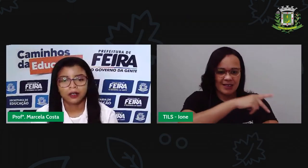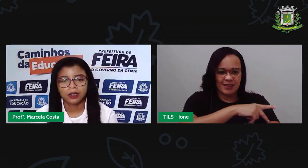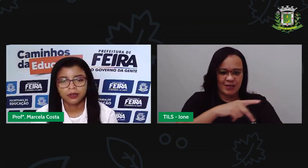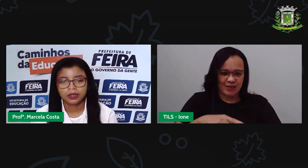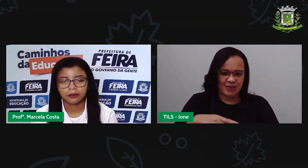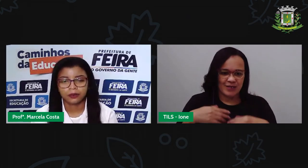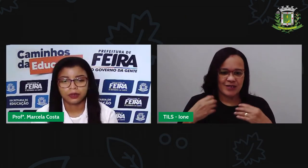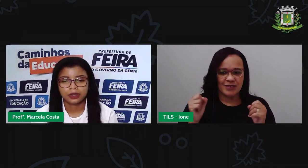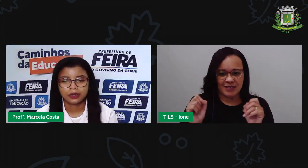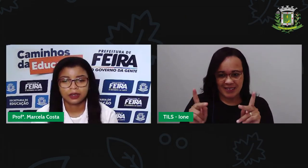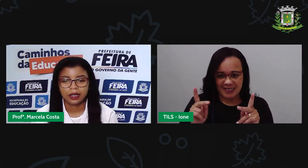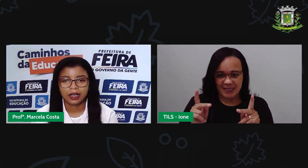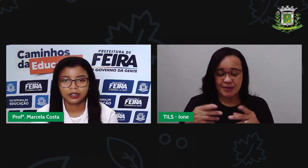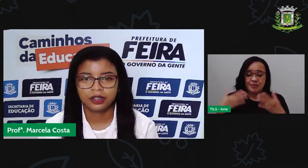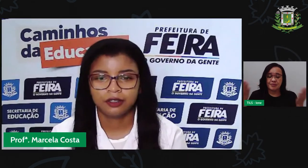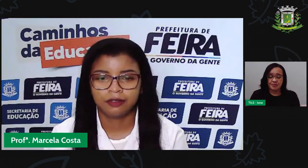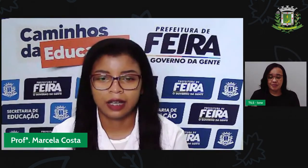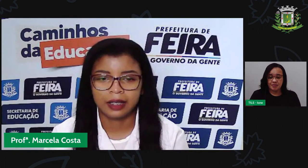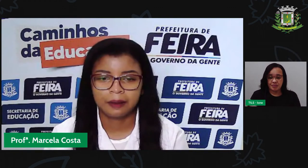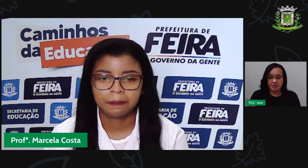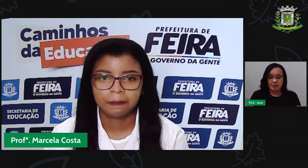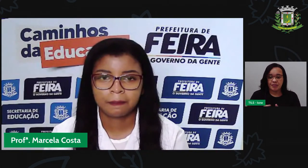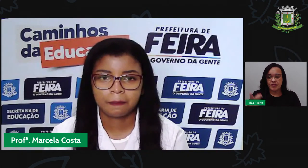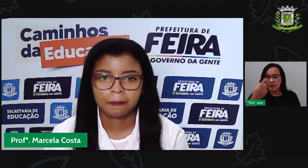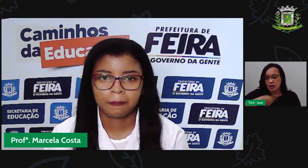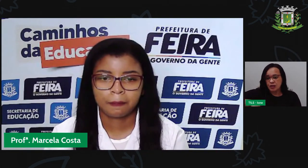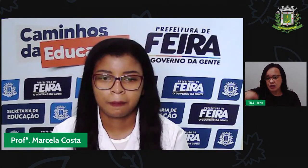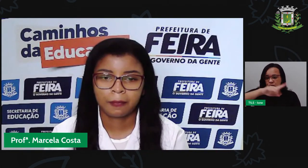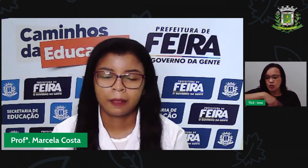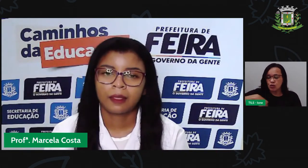Agora, meus amores, a gente vai